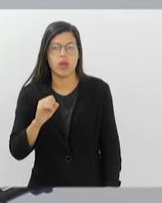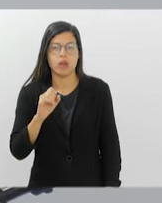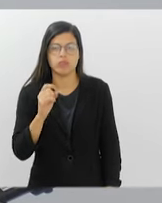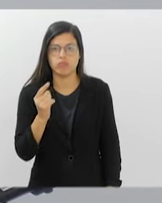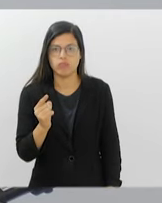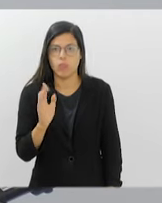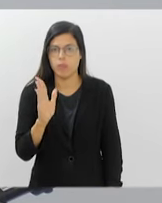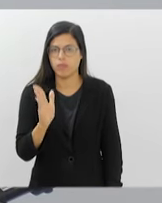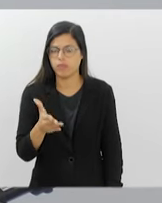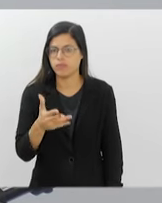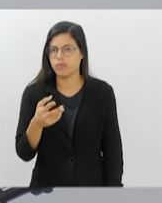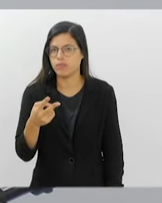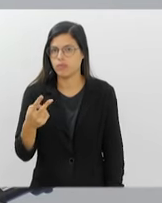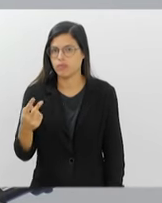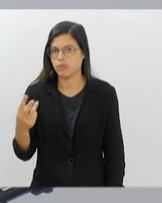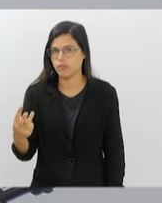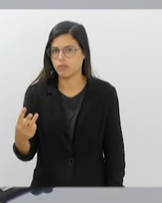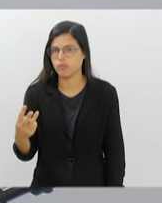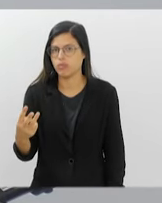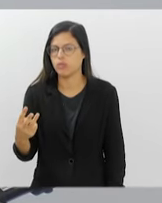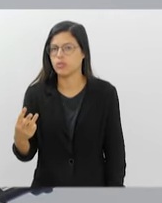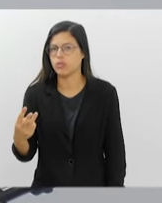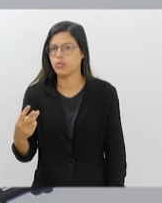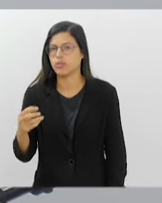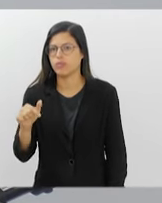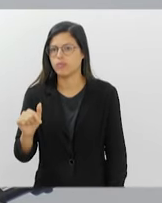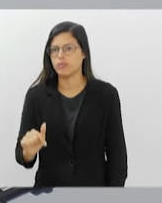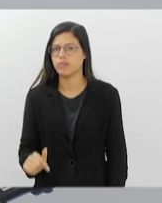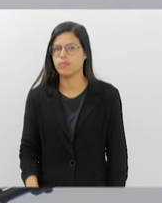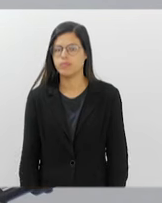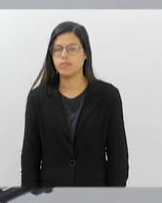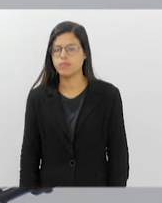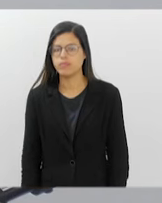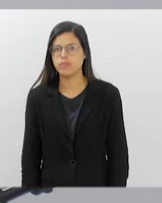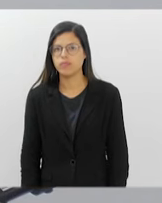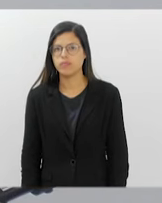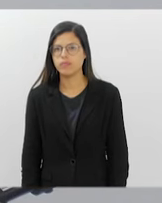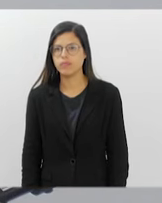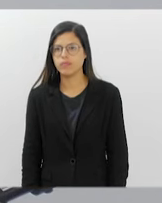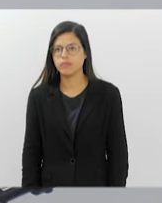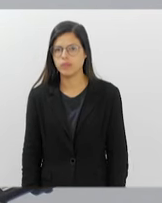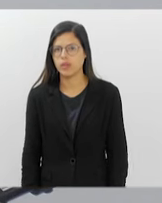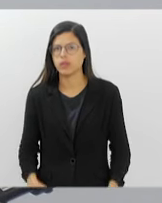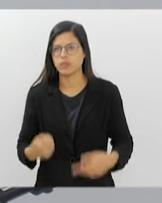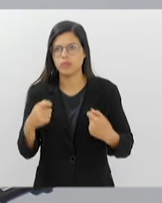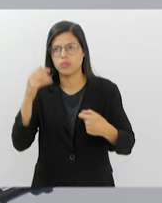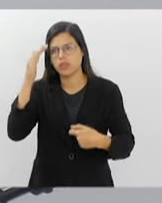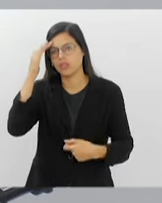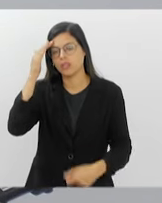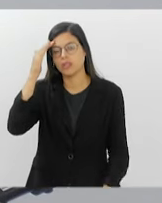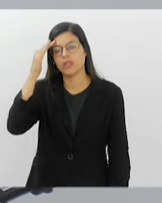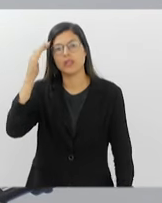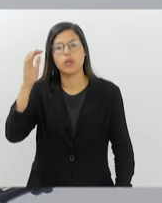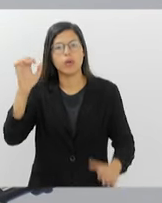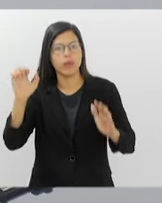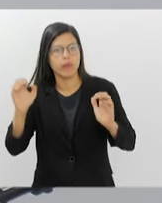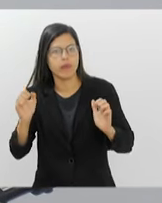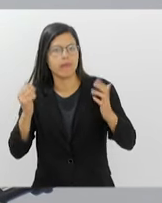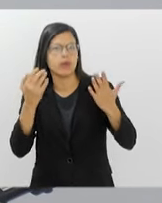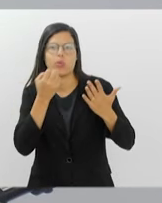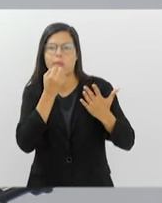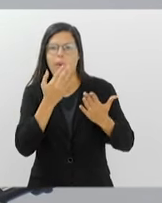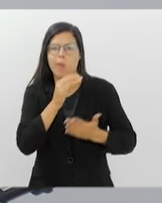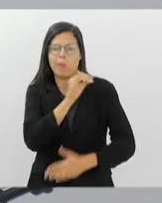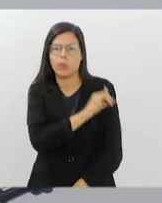nas ruas a gente precisa entender um evento que é fundamental pro Rio é bacana porque